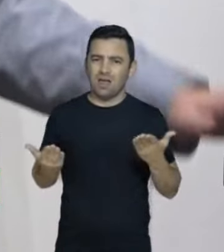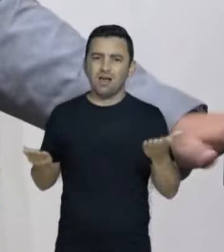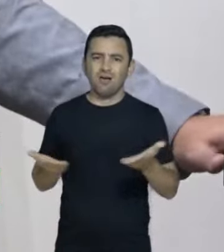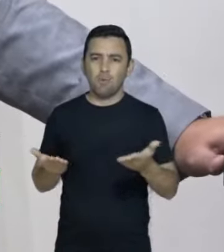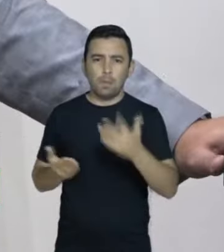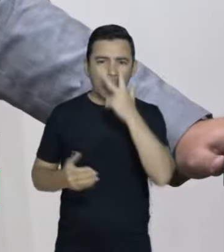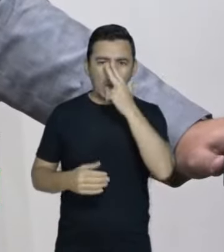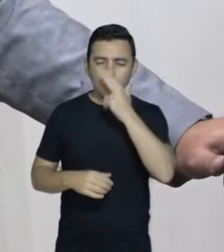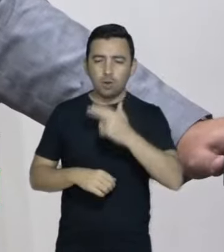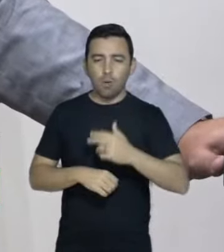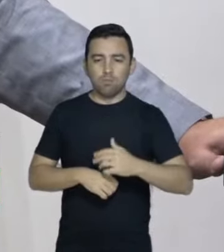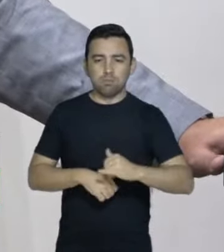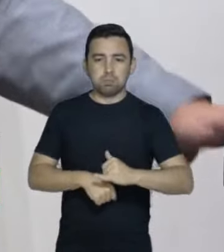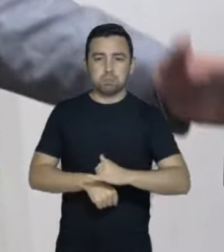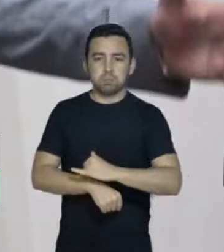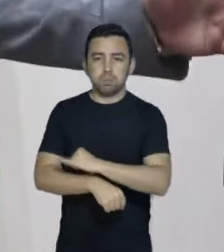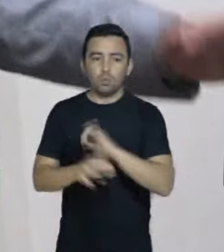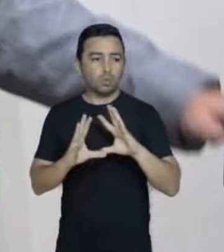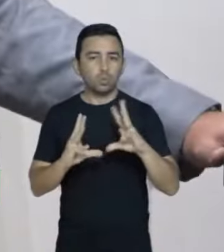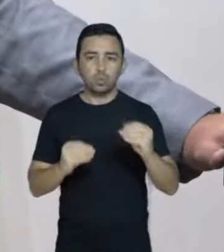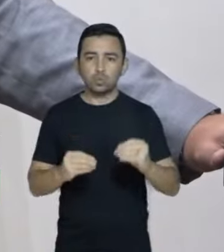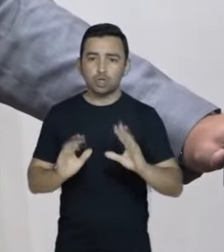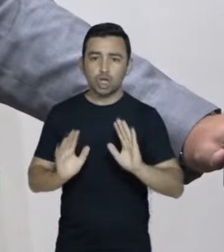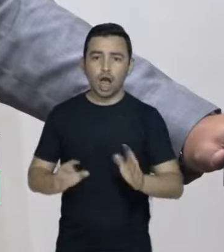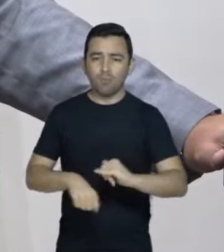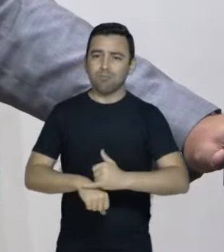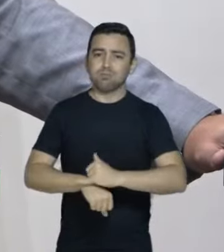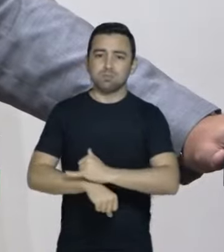engordando, estão obesos.